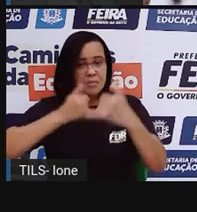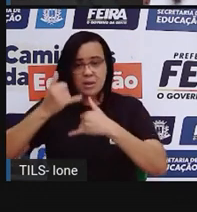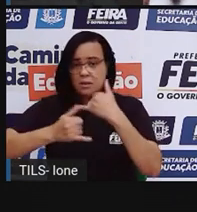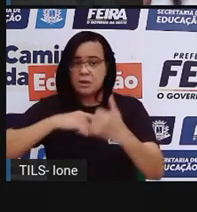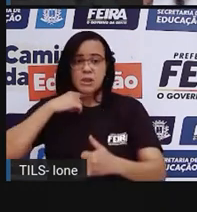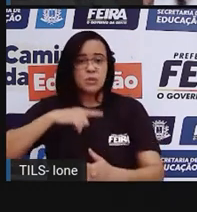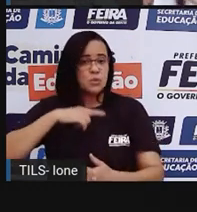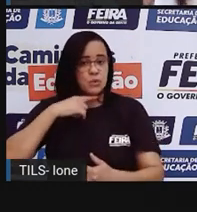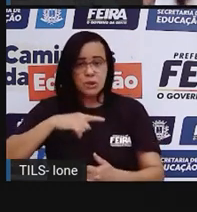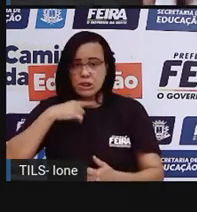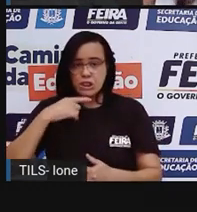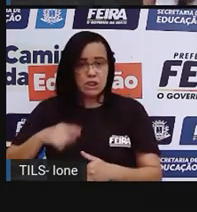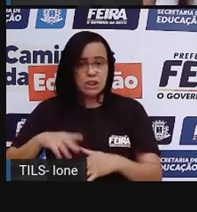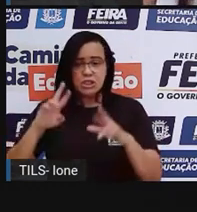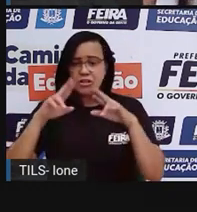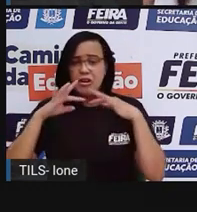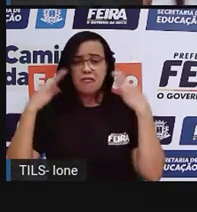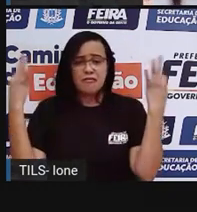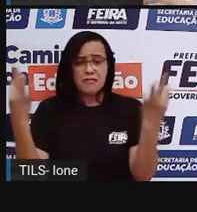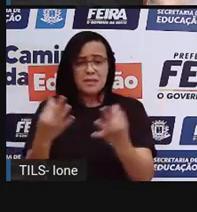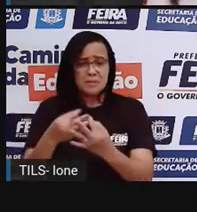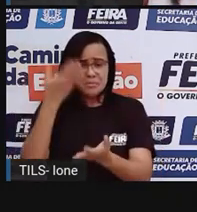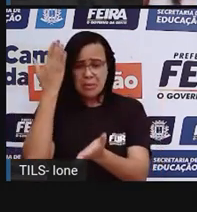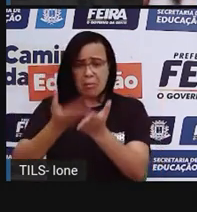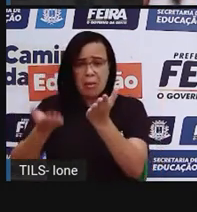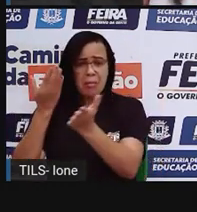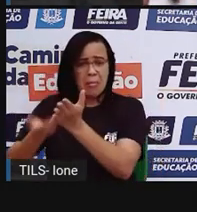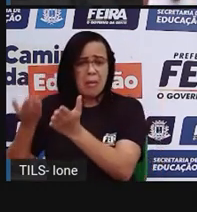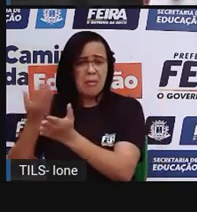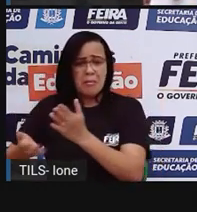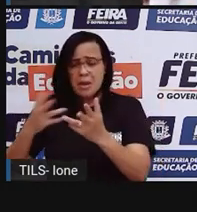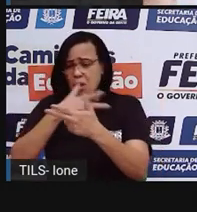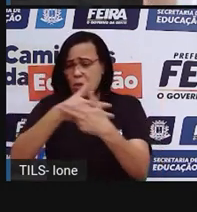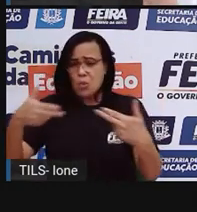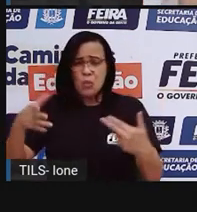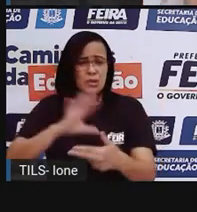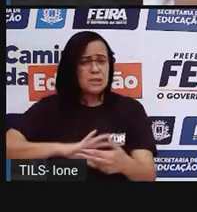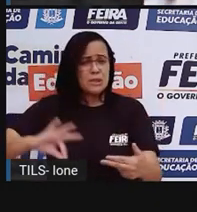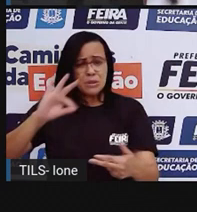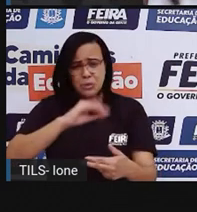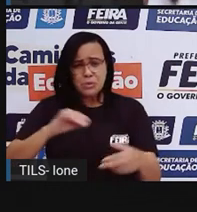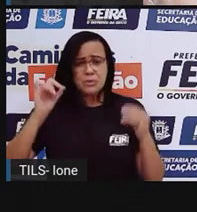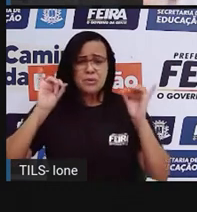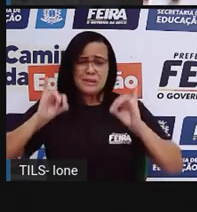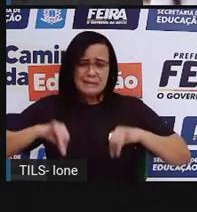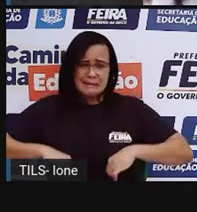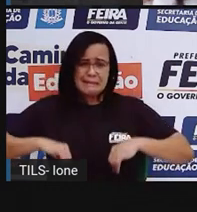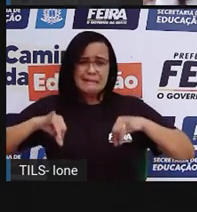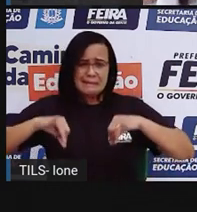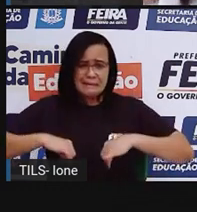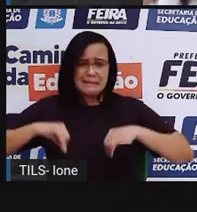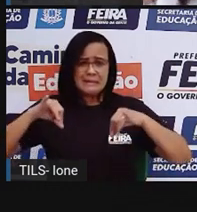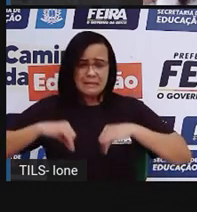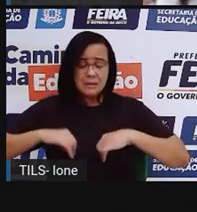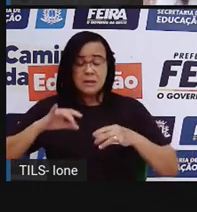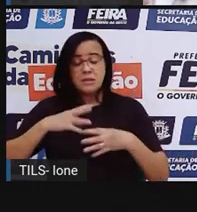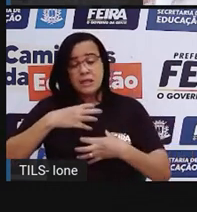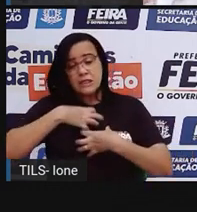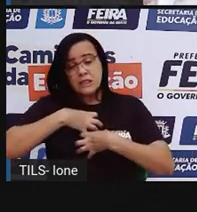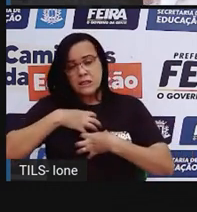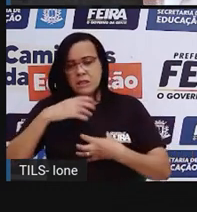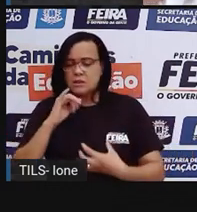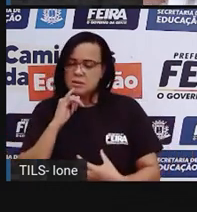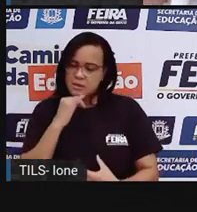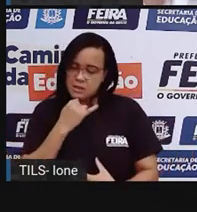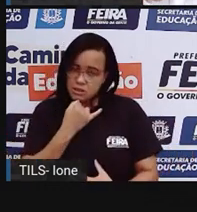quando a gente via aquela cena na televisão, a gente ficava muito triste, né? Porque a gente se colocava no lugar daquelas famílias, né? E